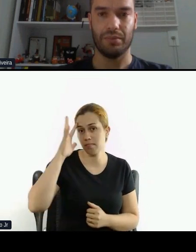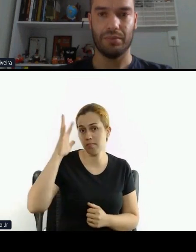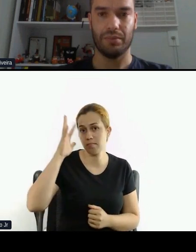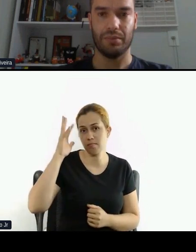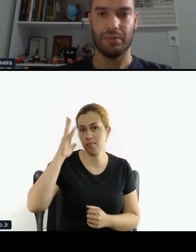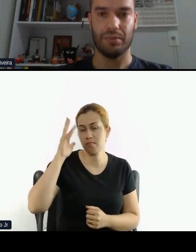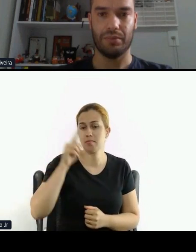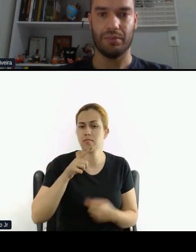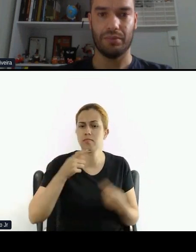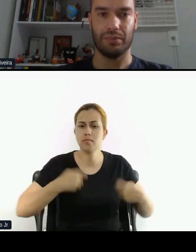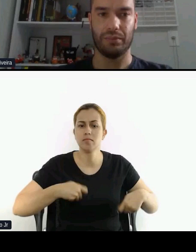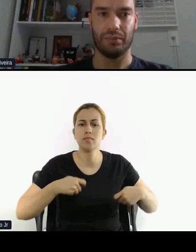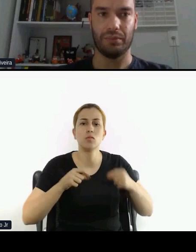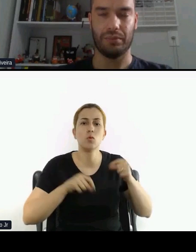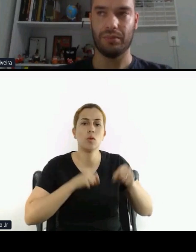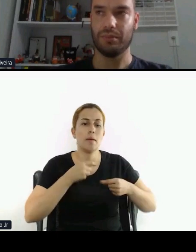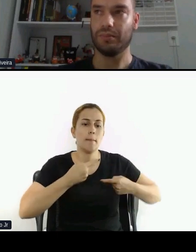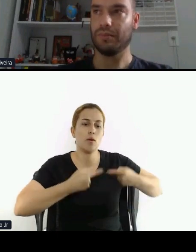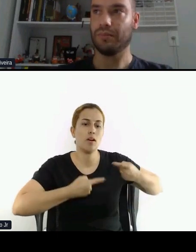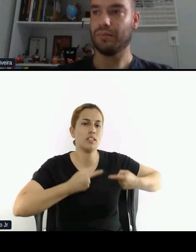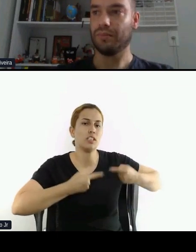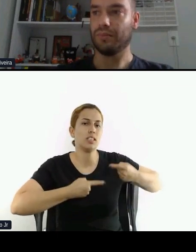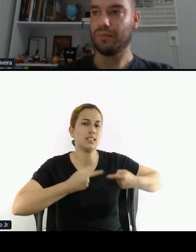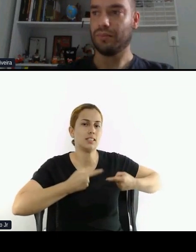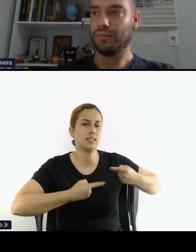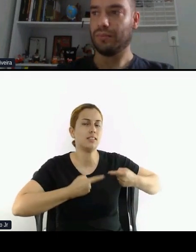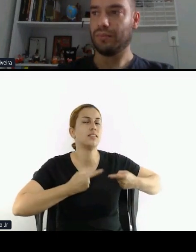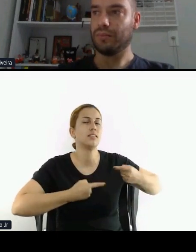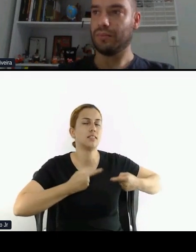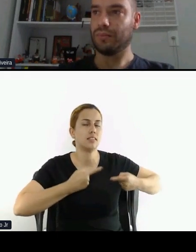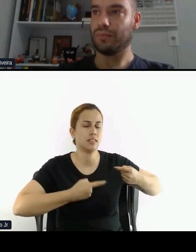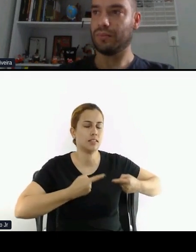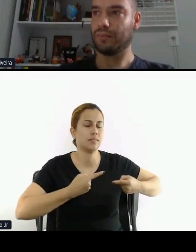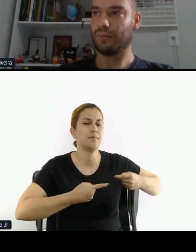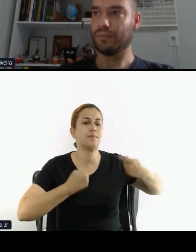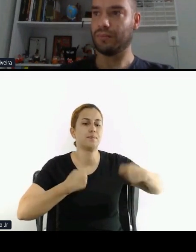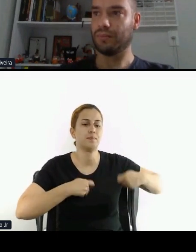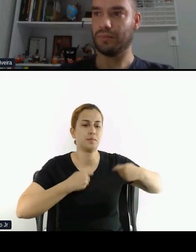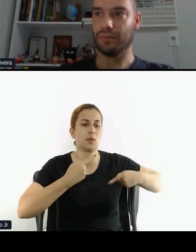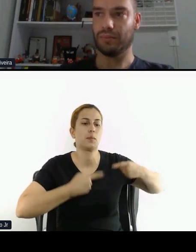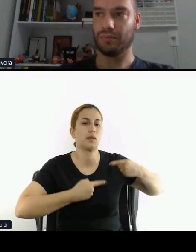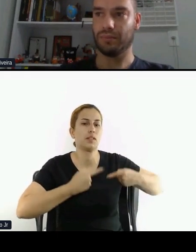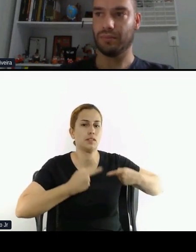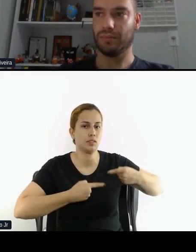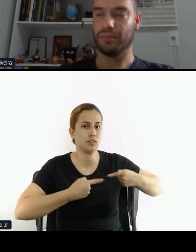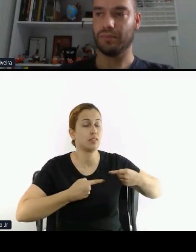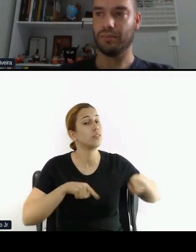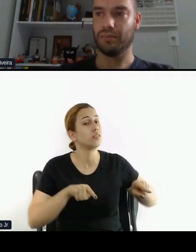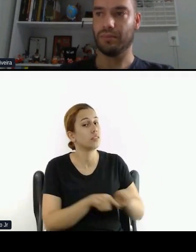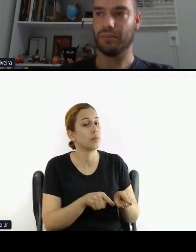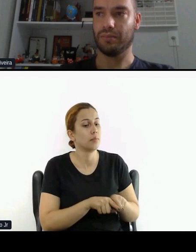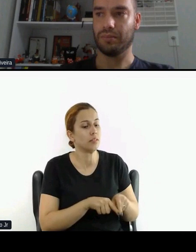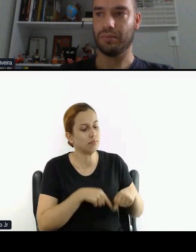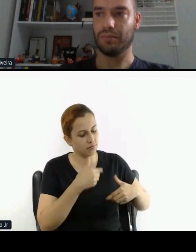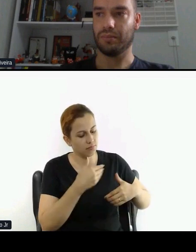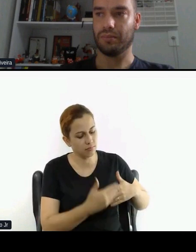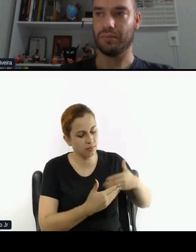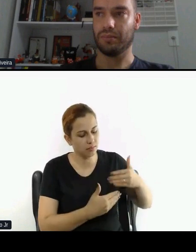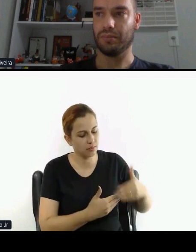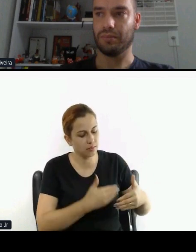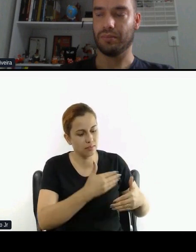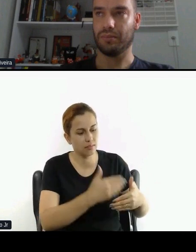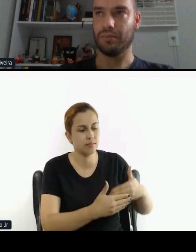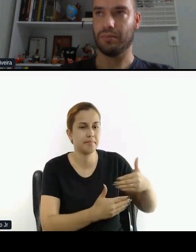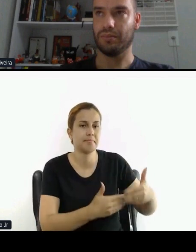quê? De políticas, né? Políticas, você precisa ter processos e ações,